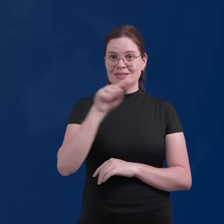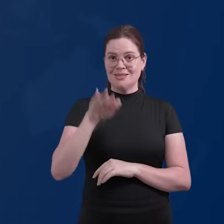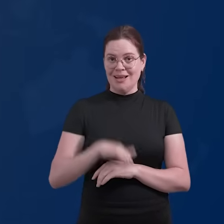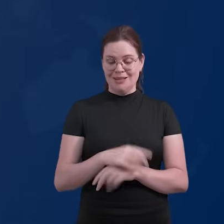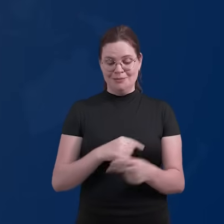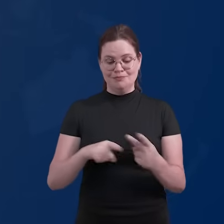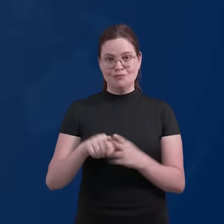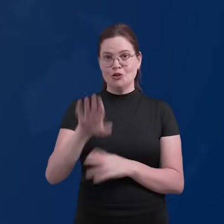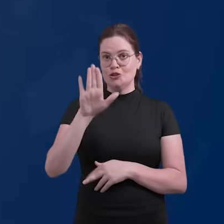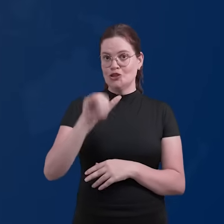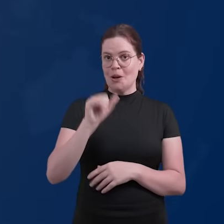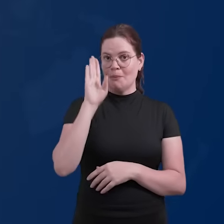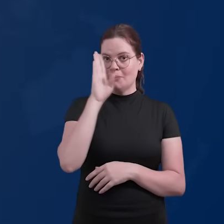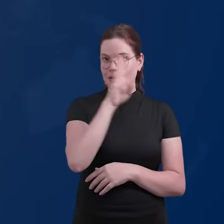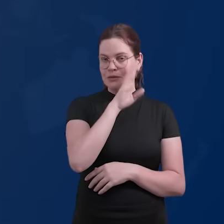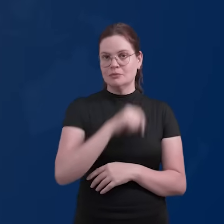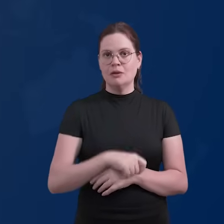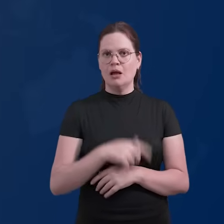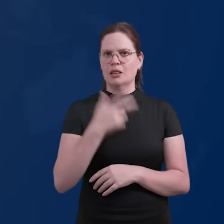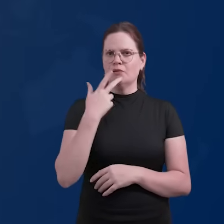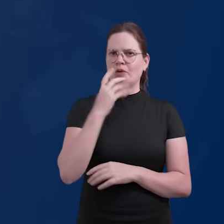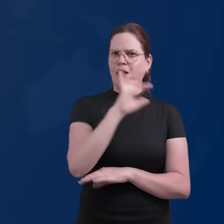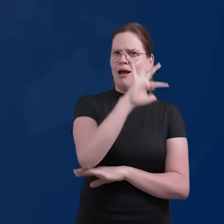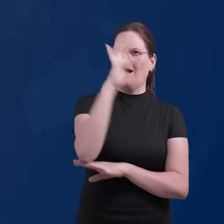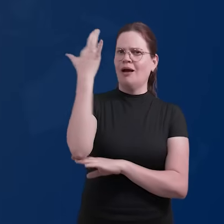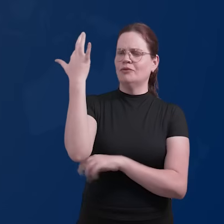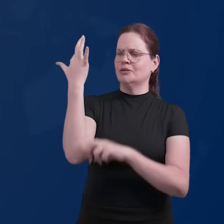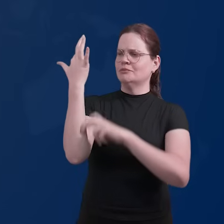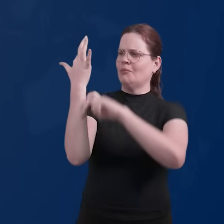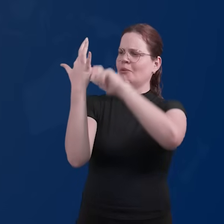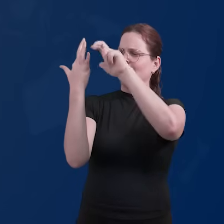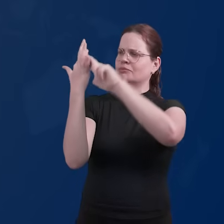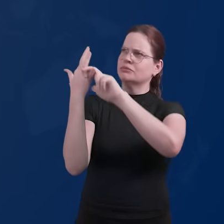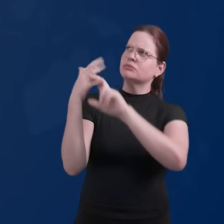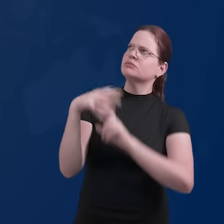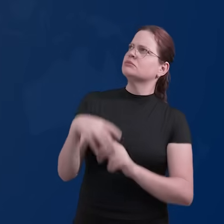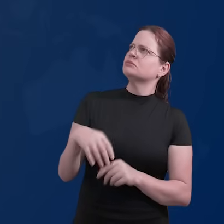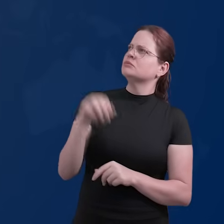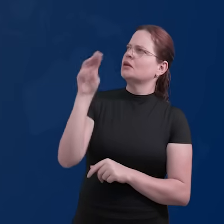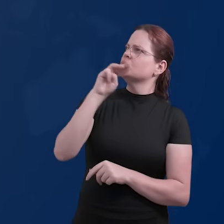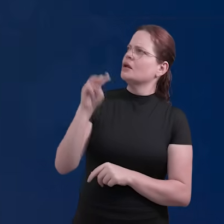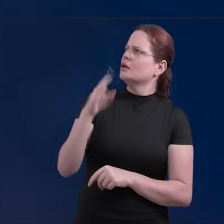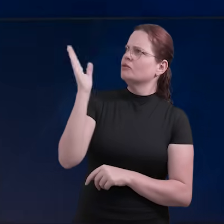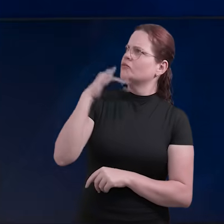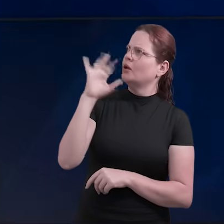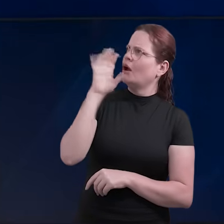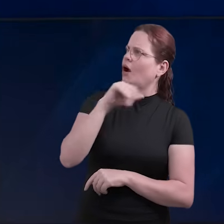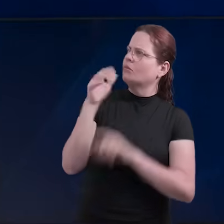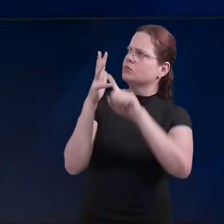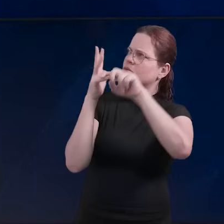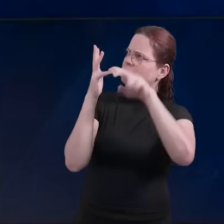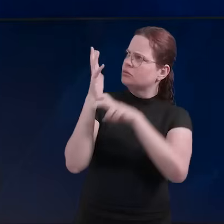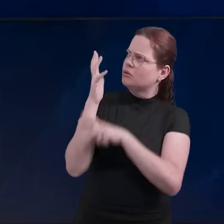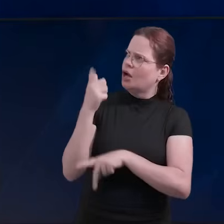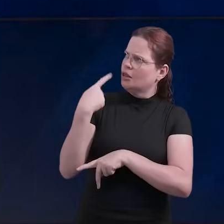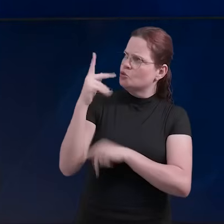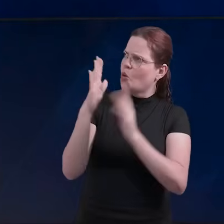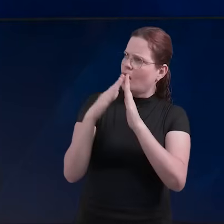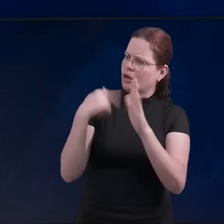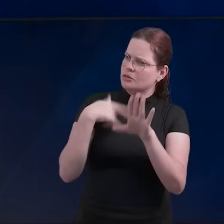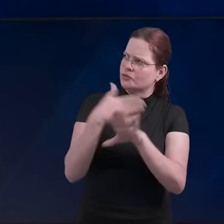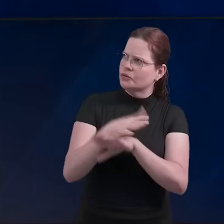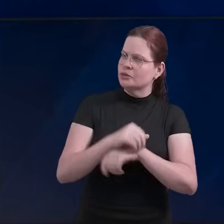chamou Bartimeu. Zaqueu, ele disse assim, Zaqueu, desce depressa dessa figueira. Hoje me convém pousar em tua casa. A